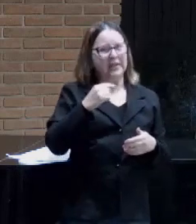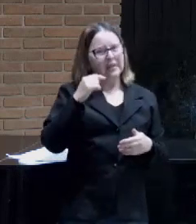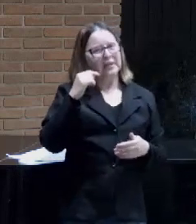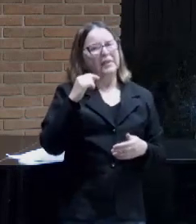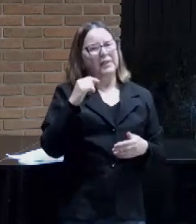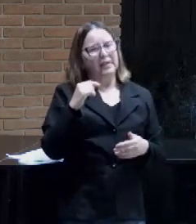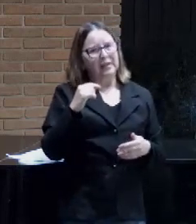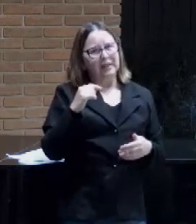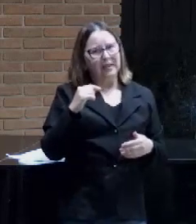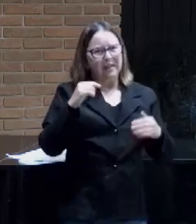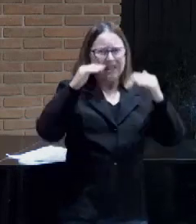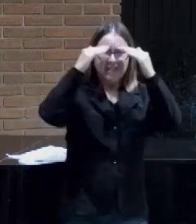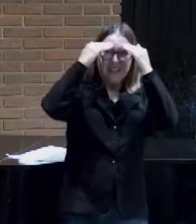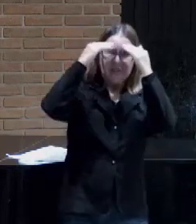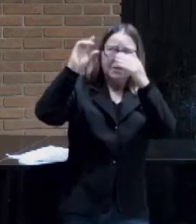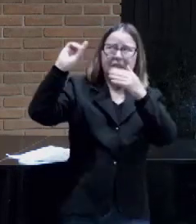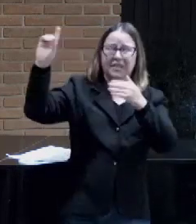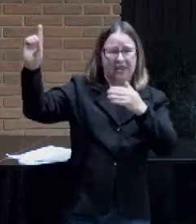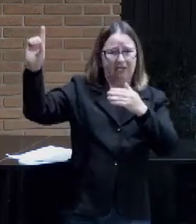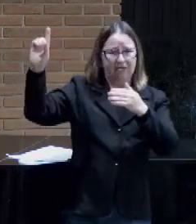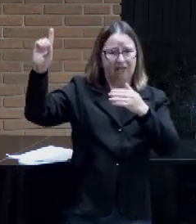nós não obedecemos.